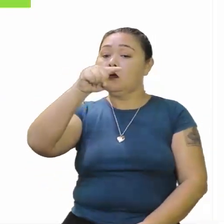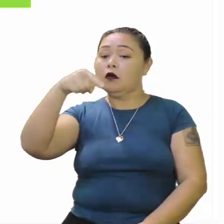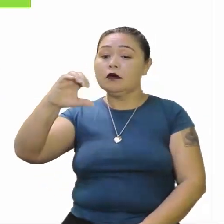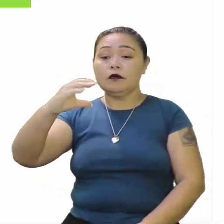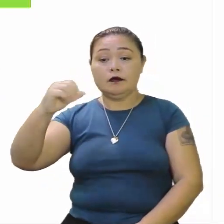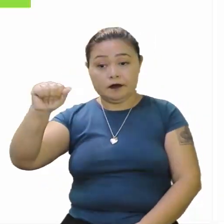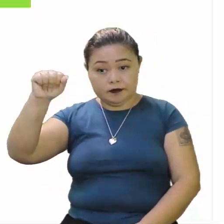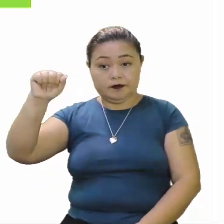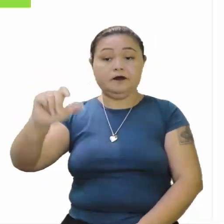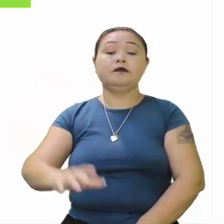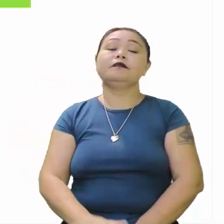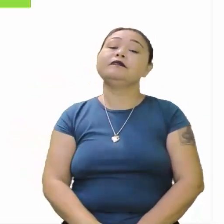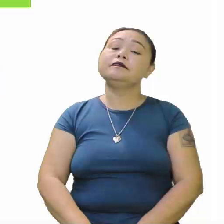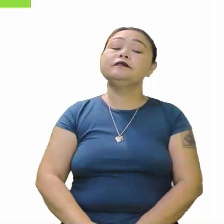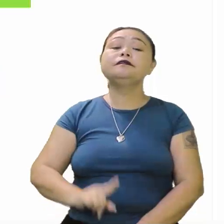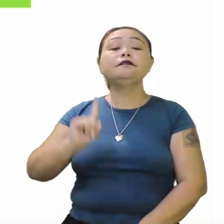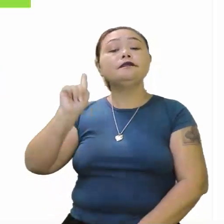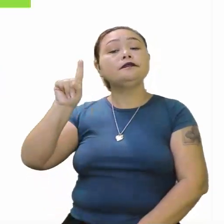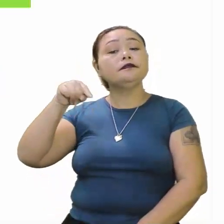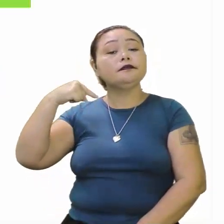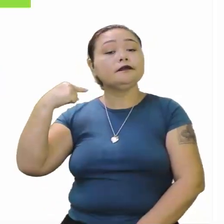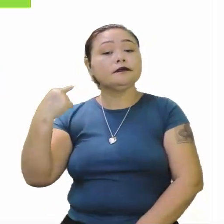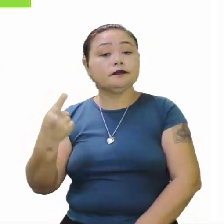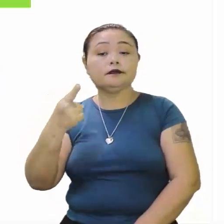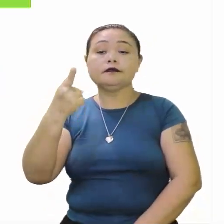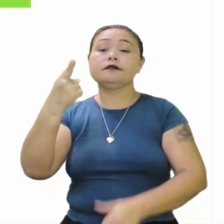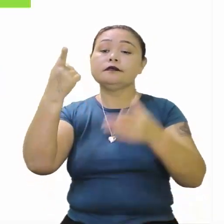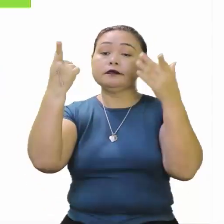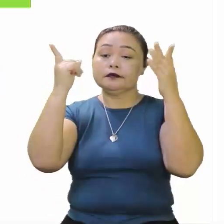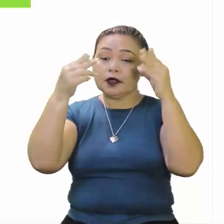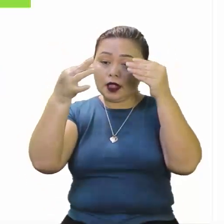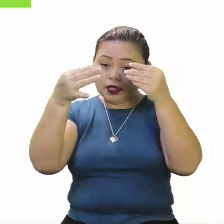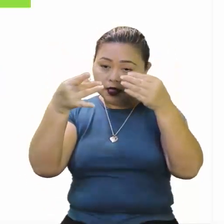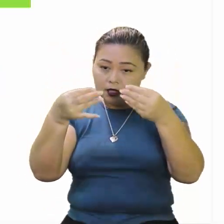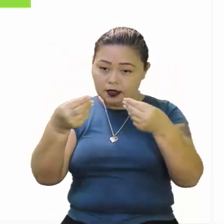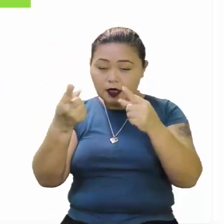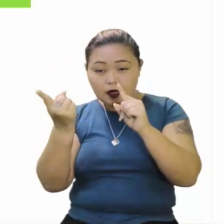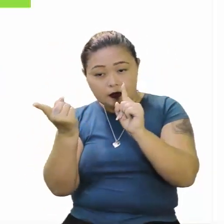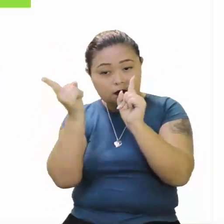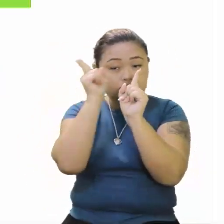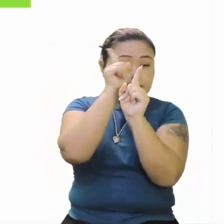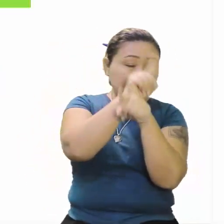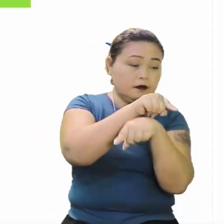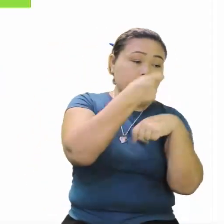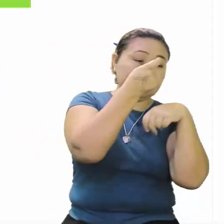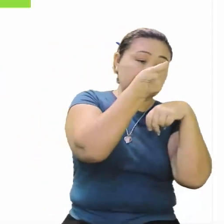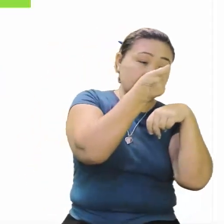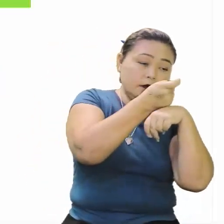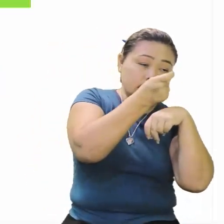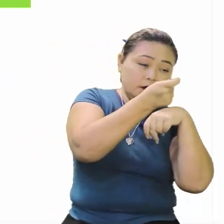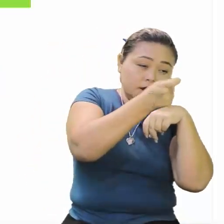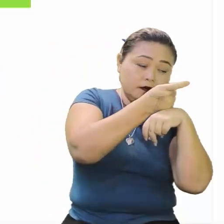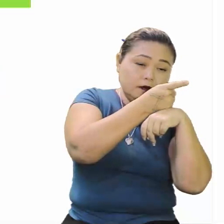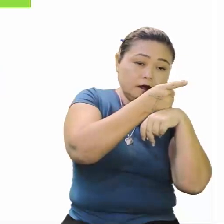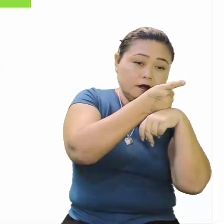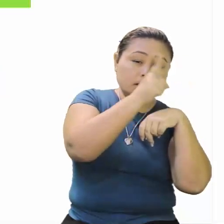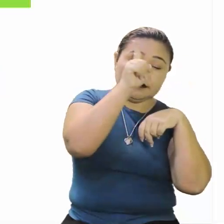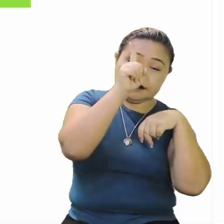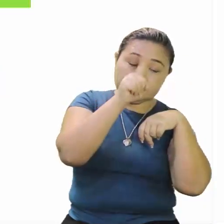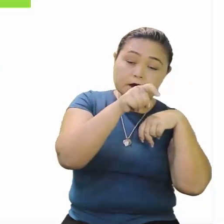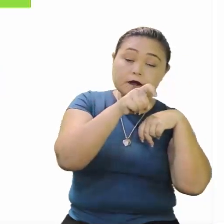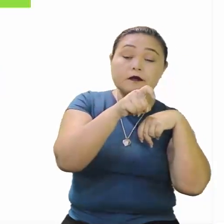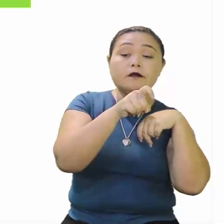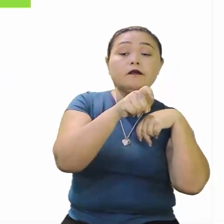condensação. E a matéria estando no estado líquido, ela passa para o estado sólido